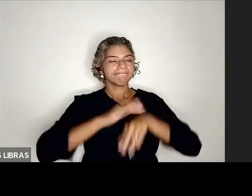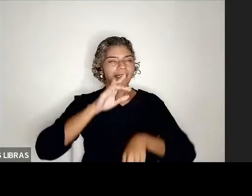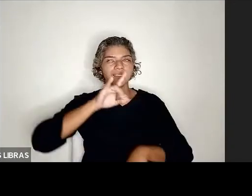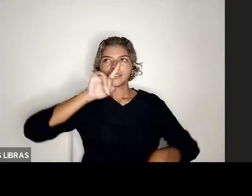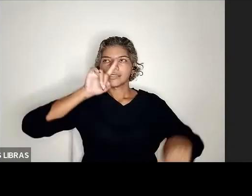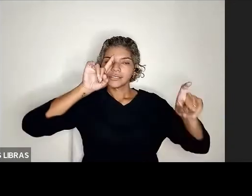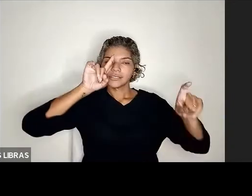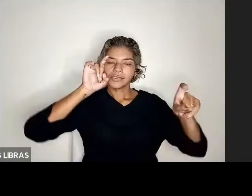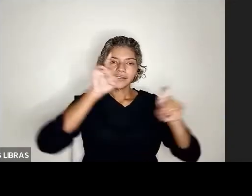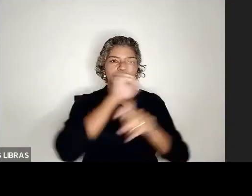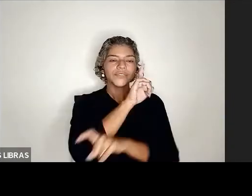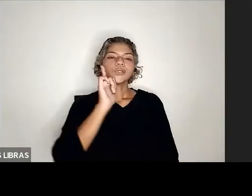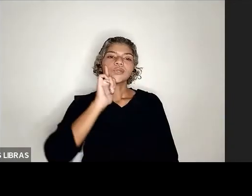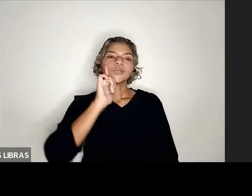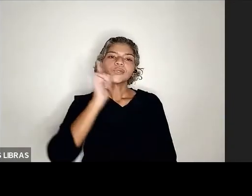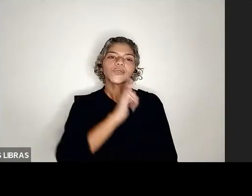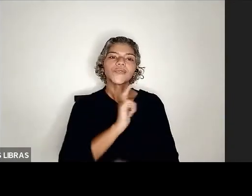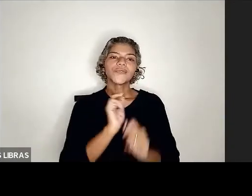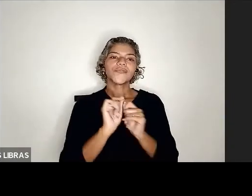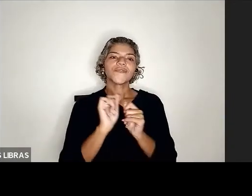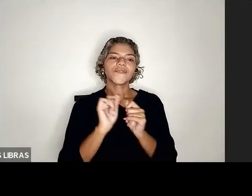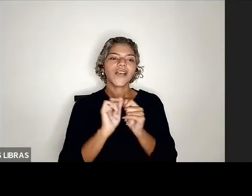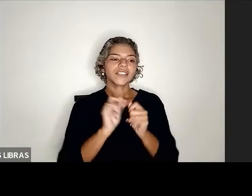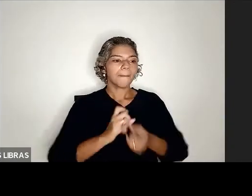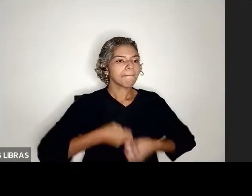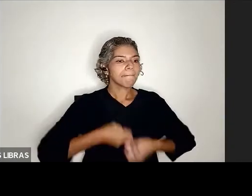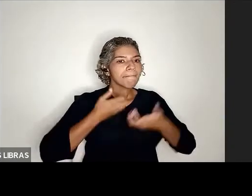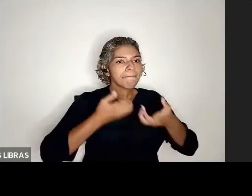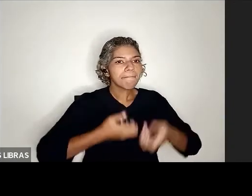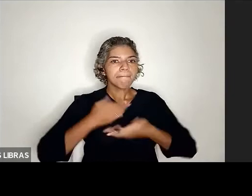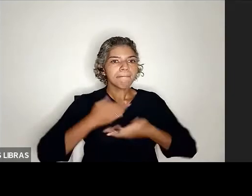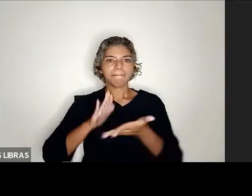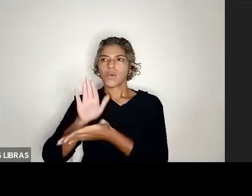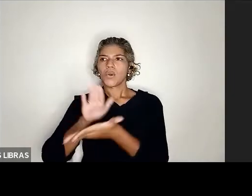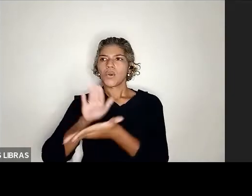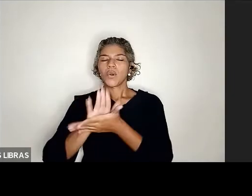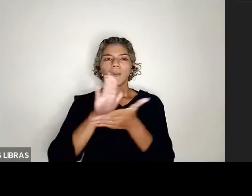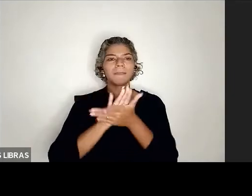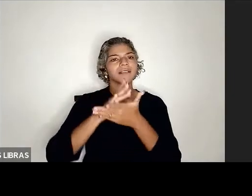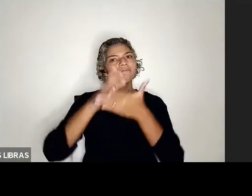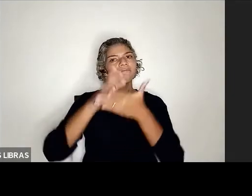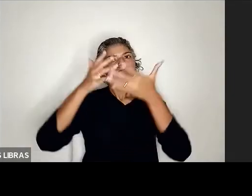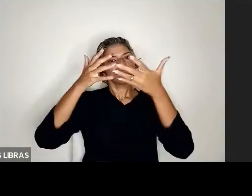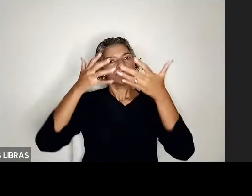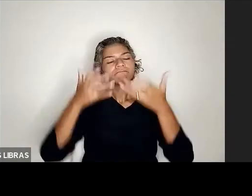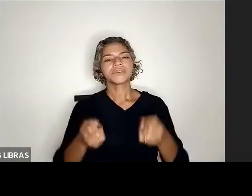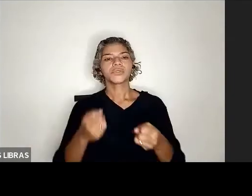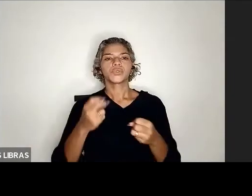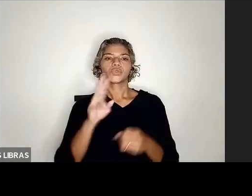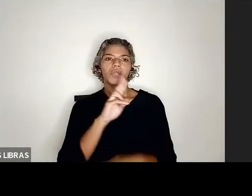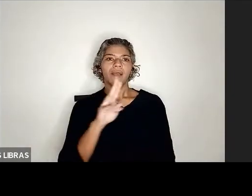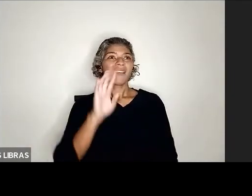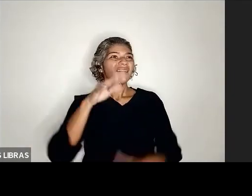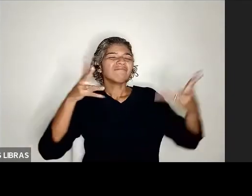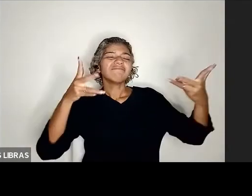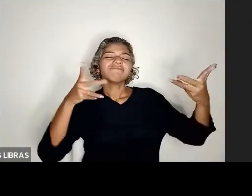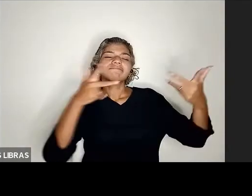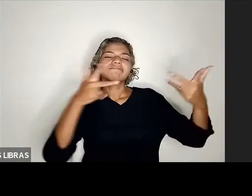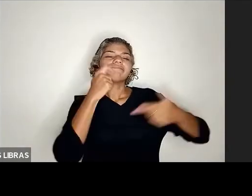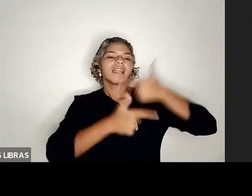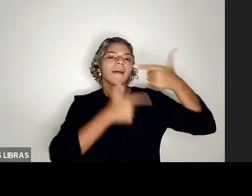sua projeção, sua produção e seu nome reconhecido, independentemente da qualidade do seu trabalho. E isso, muitas